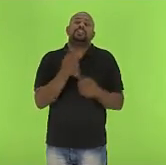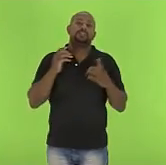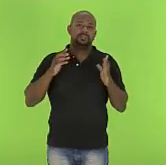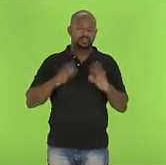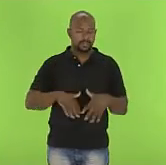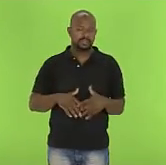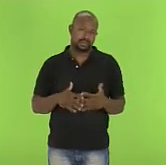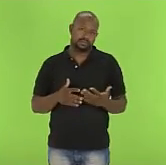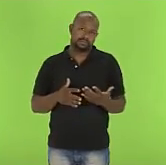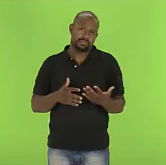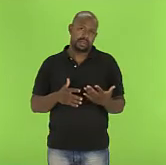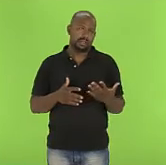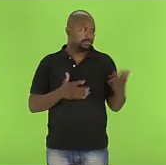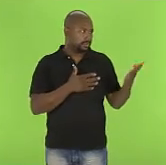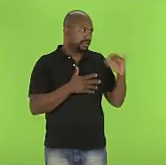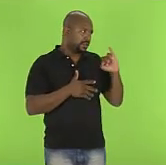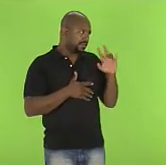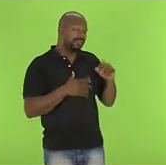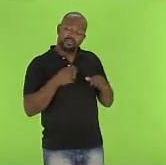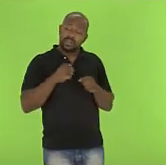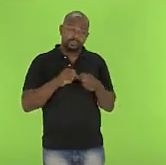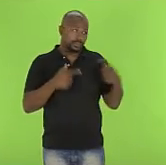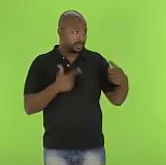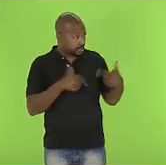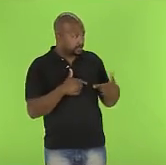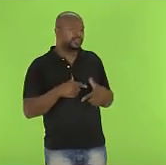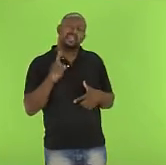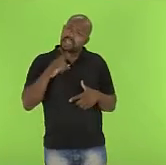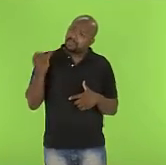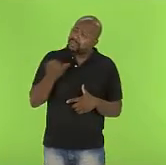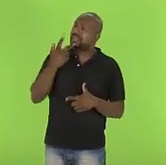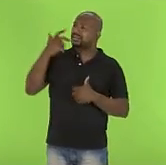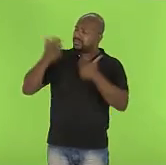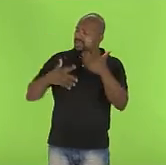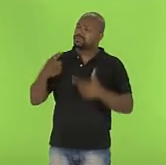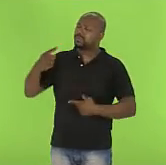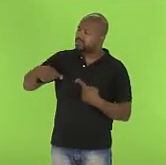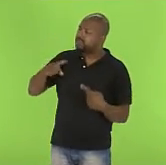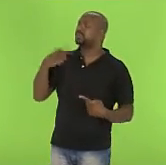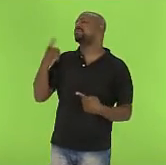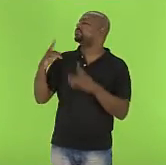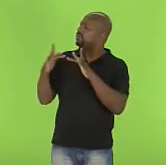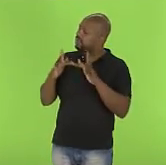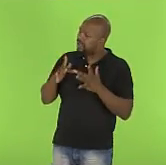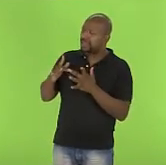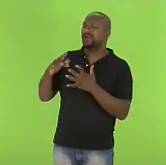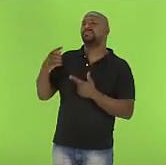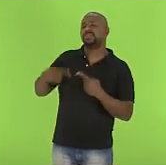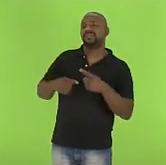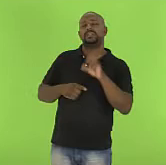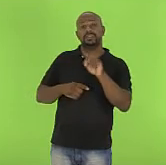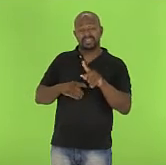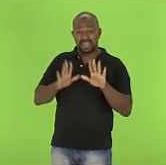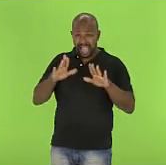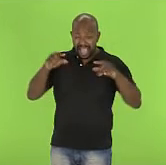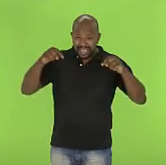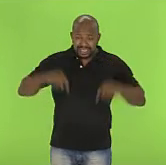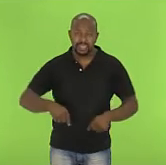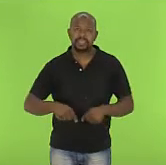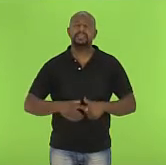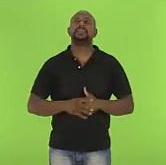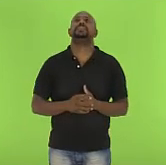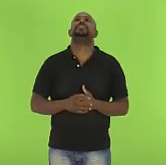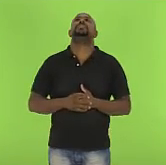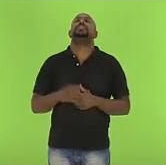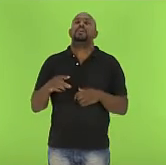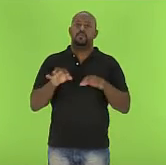minha arte, assim como a do Ivan. A gente faz política trabalhando. E é importante falar de política, é importante estar todo mundo conectado com a política. Uhum.